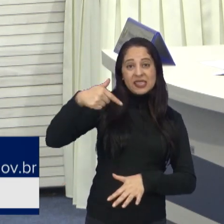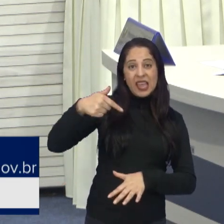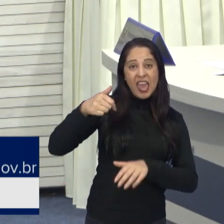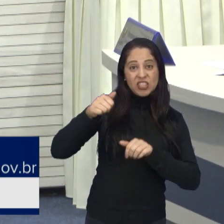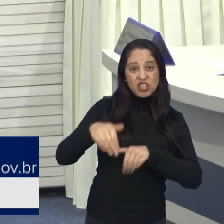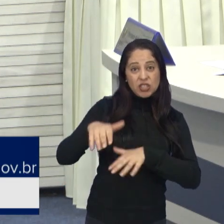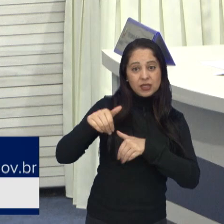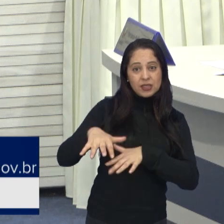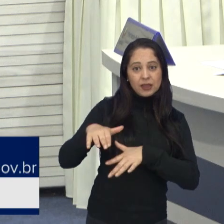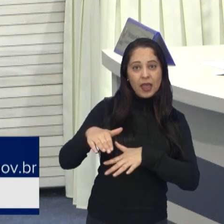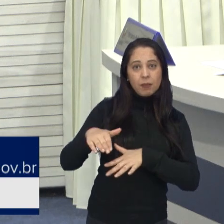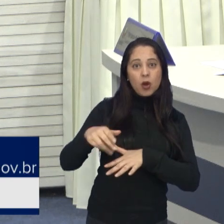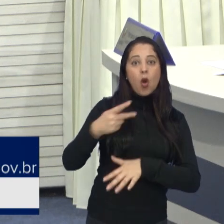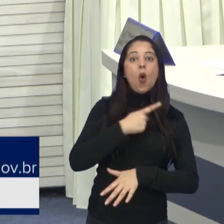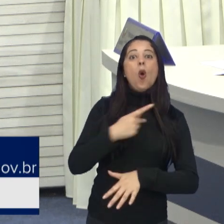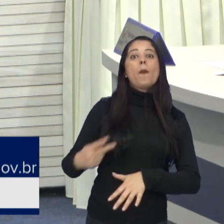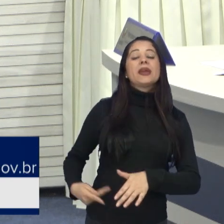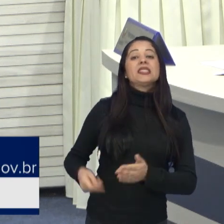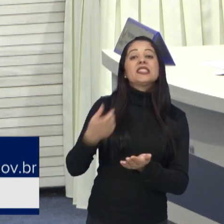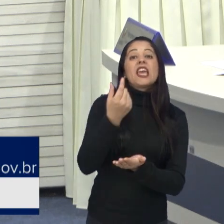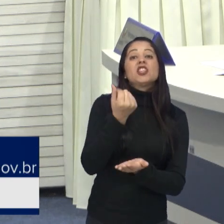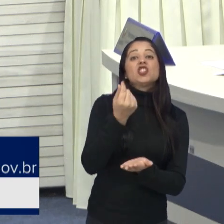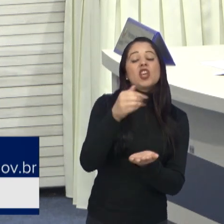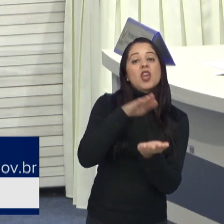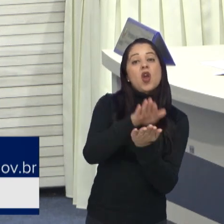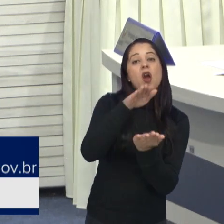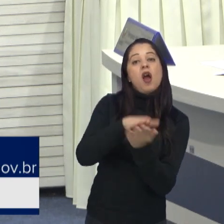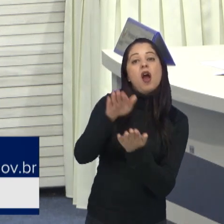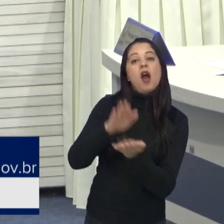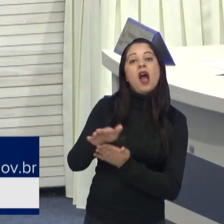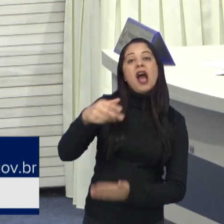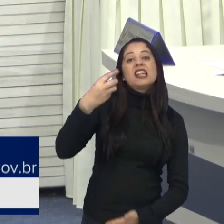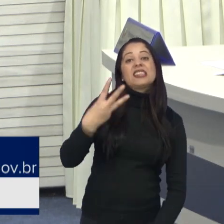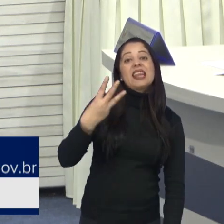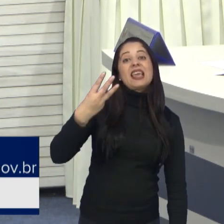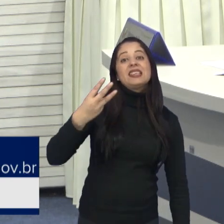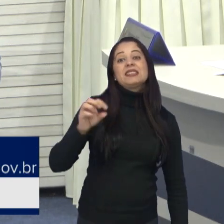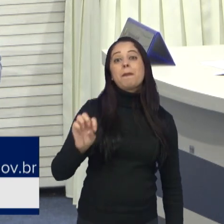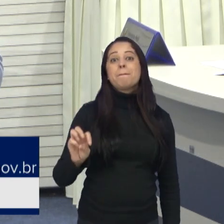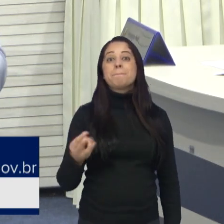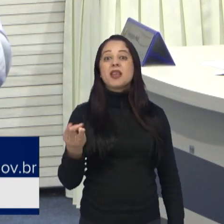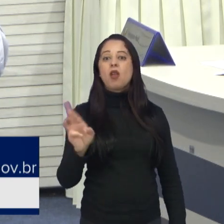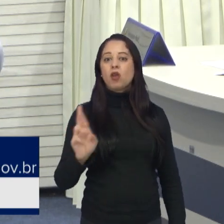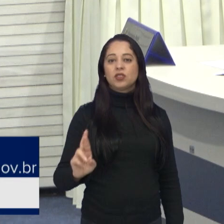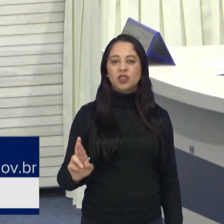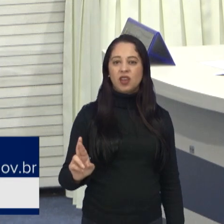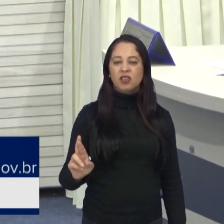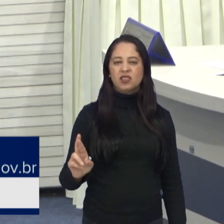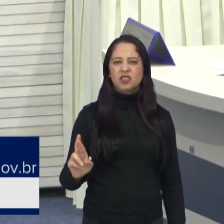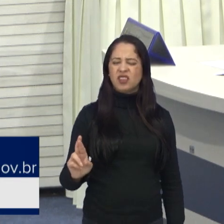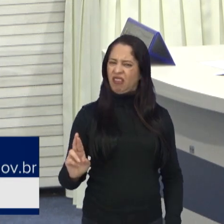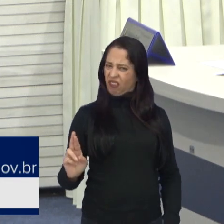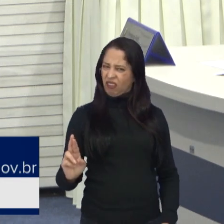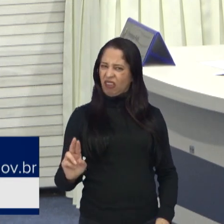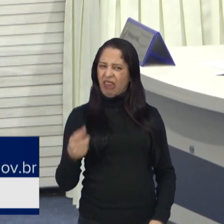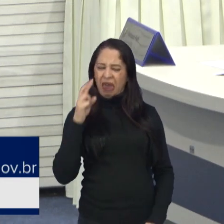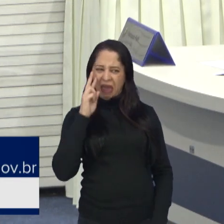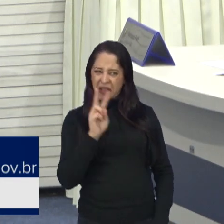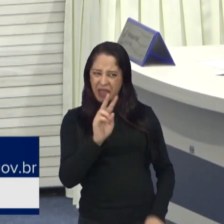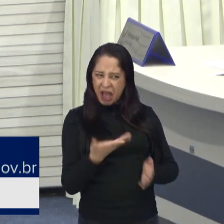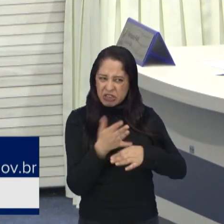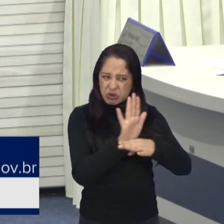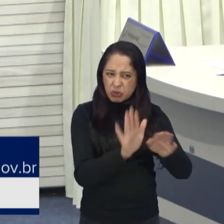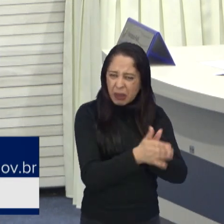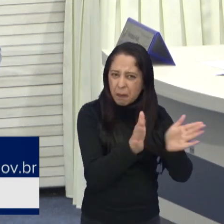3 milhões na organização do 7 de setembro. Isso é um governo que olha para os pobres, não é? Mas, senhor